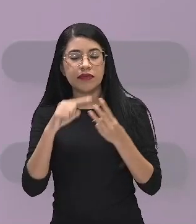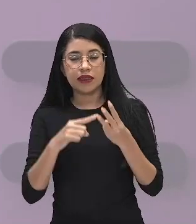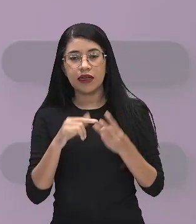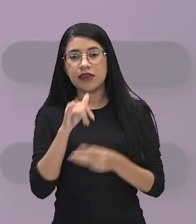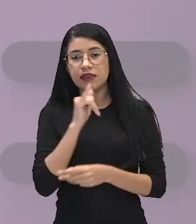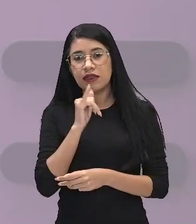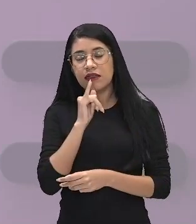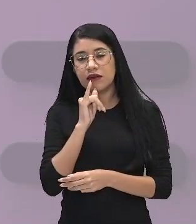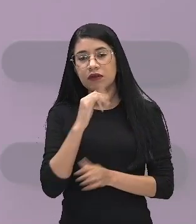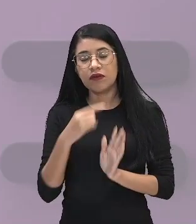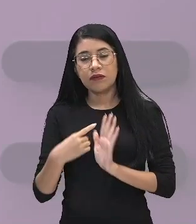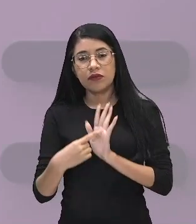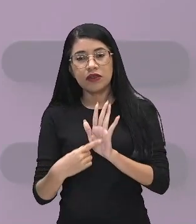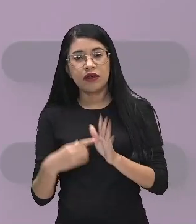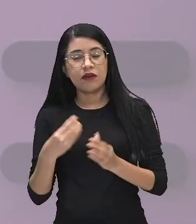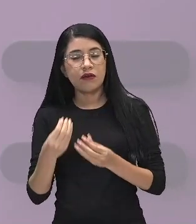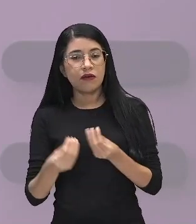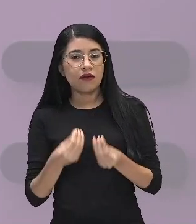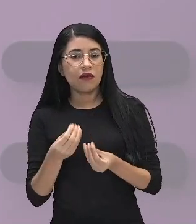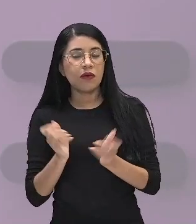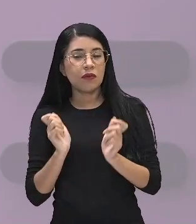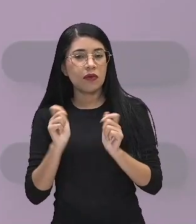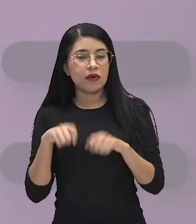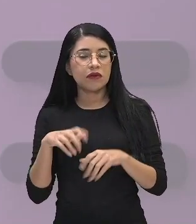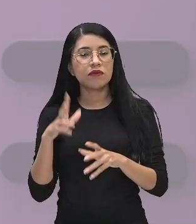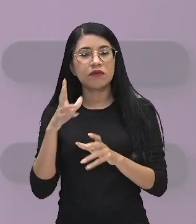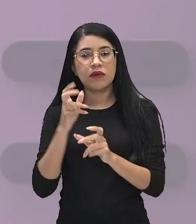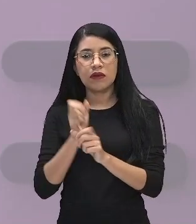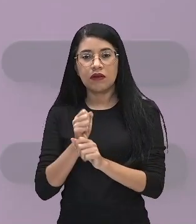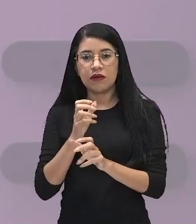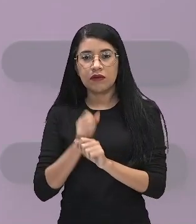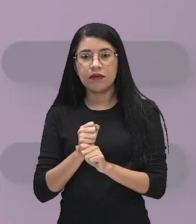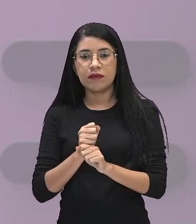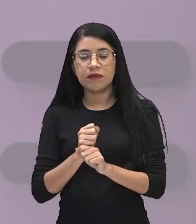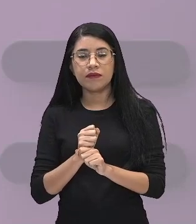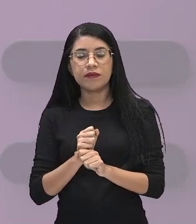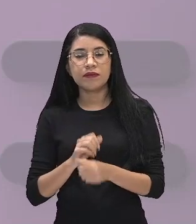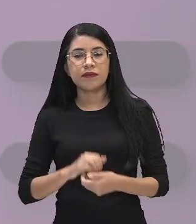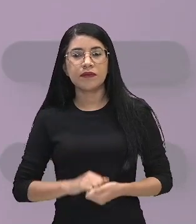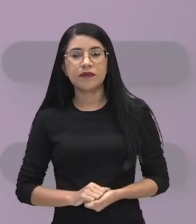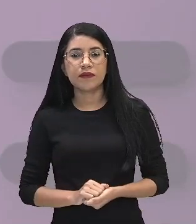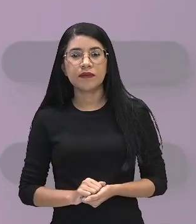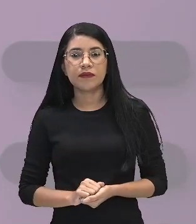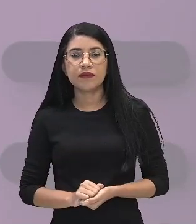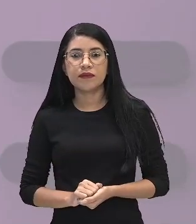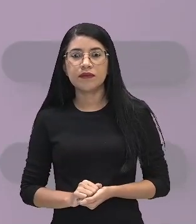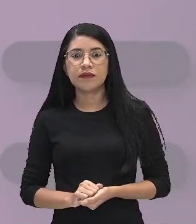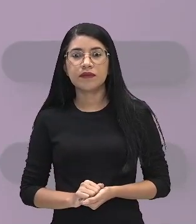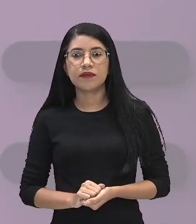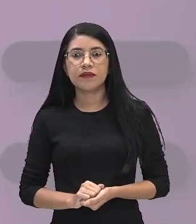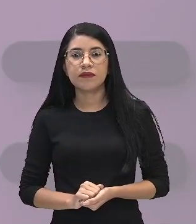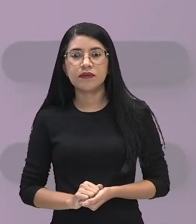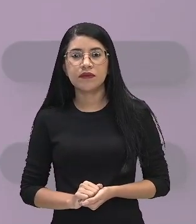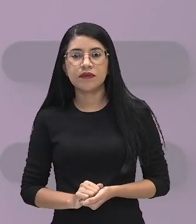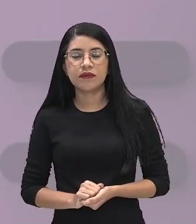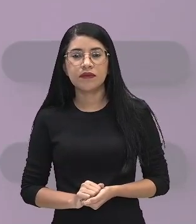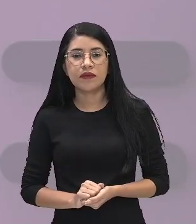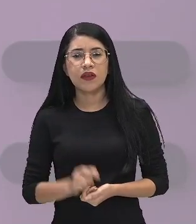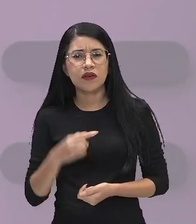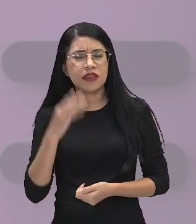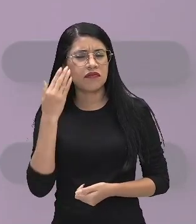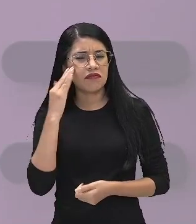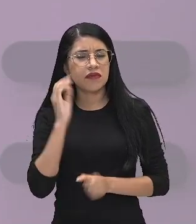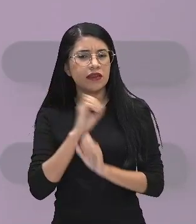eu vou demonstrar para vocês como que a gente pode utilizar essa relação, tá? É bem tranquilo, vocês vão entender, tá